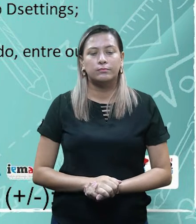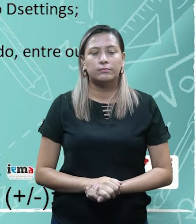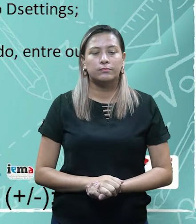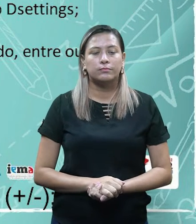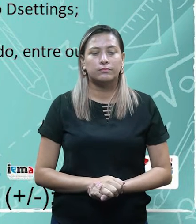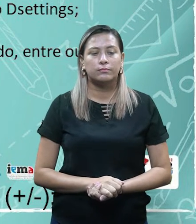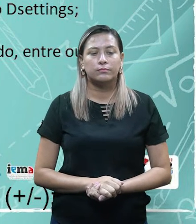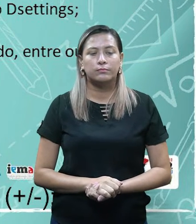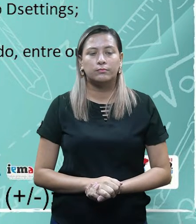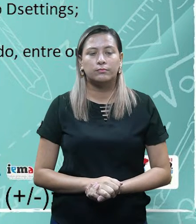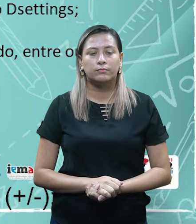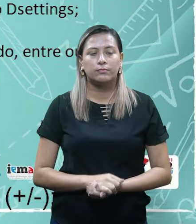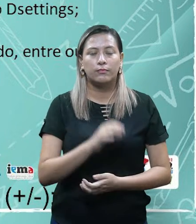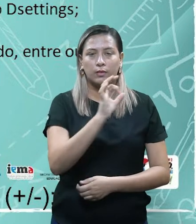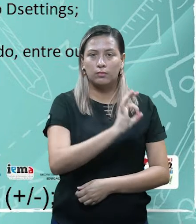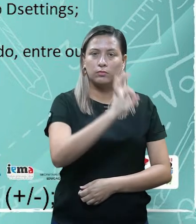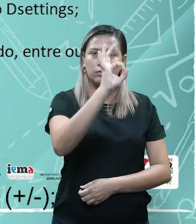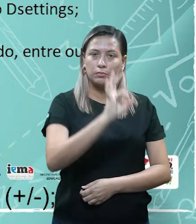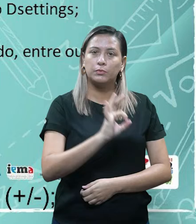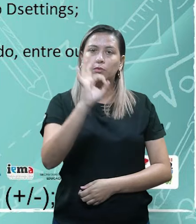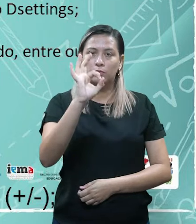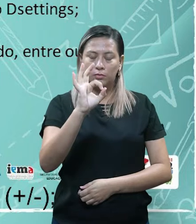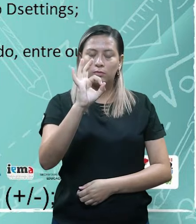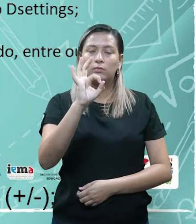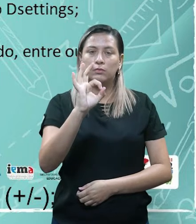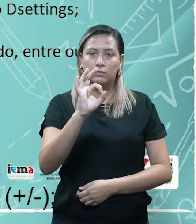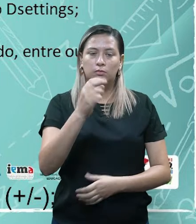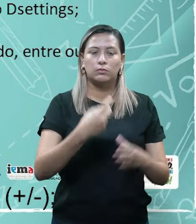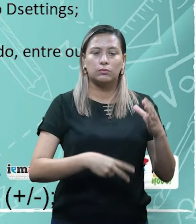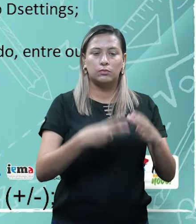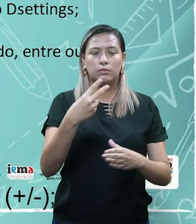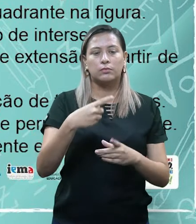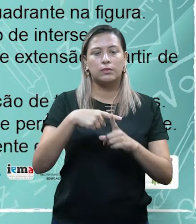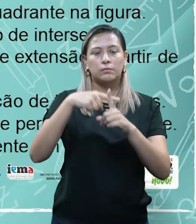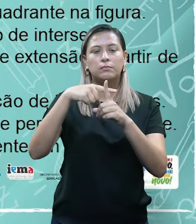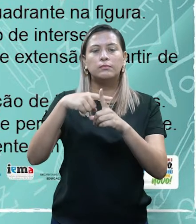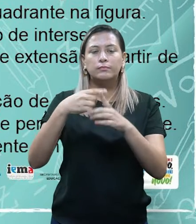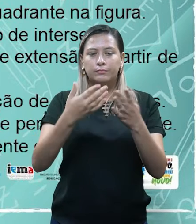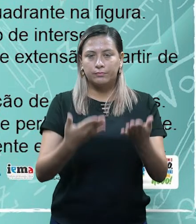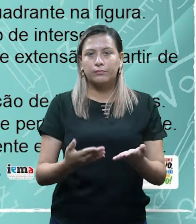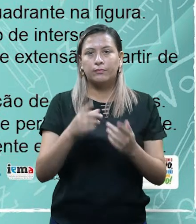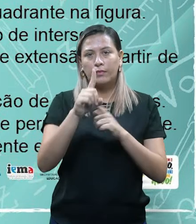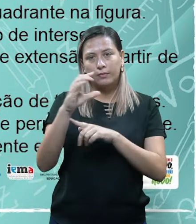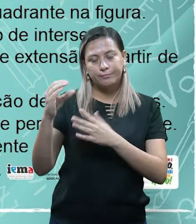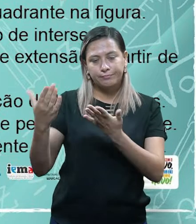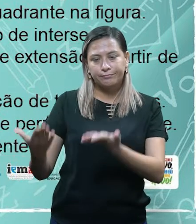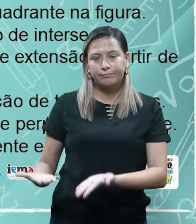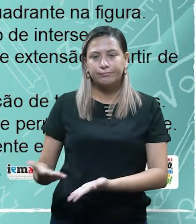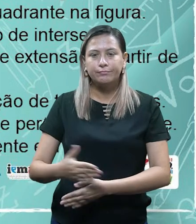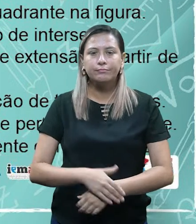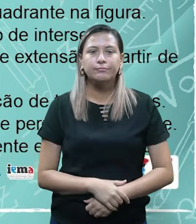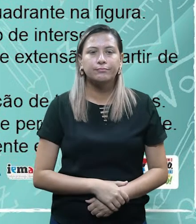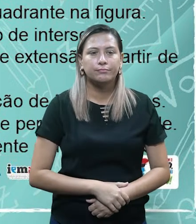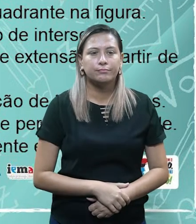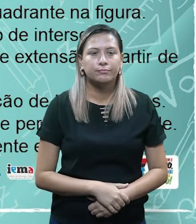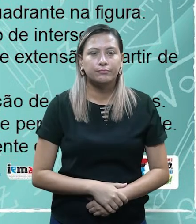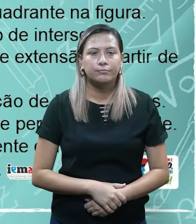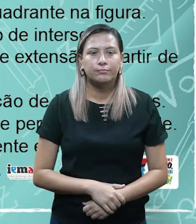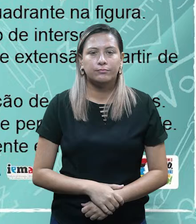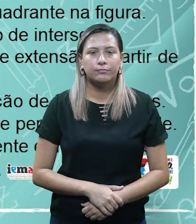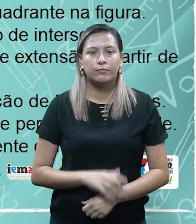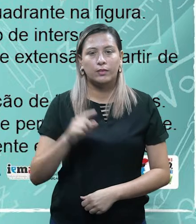através de colocar teclas simultâneas, tá bom? Gente, então agora a gente vai passar para a próxima